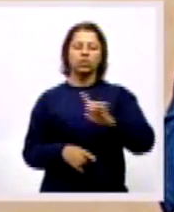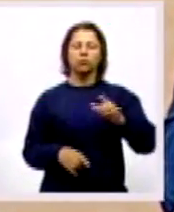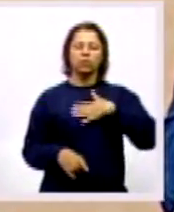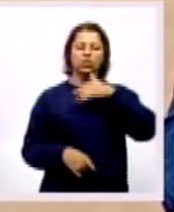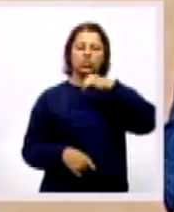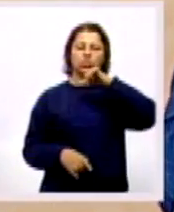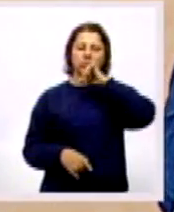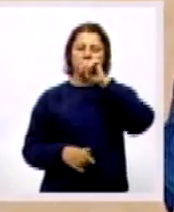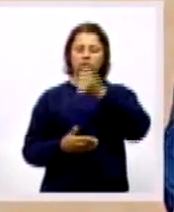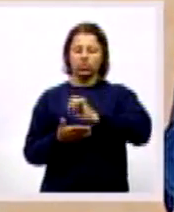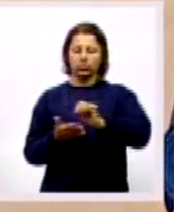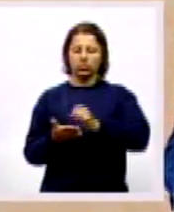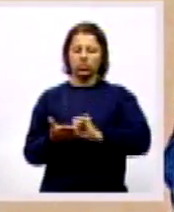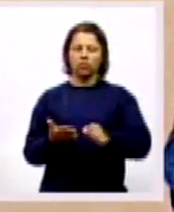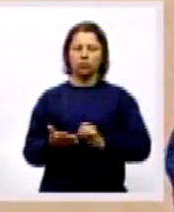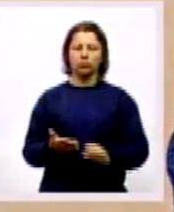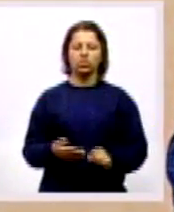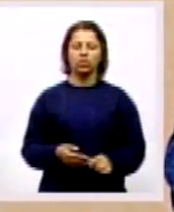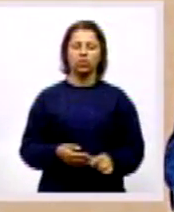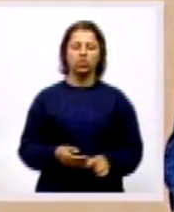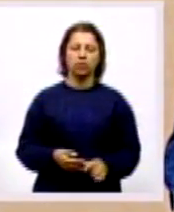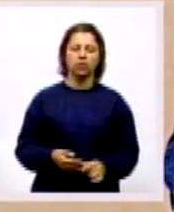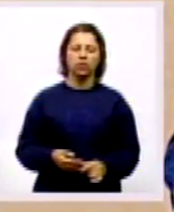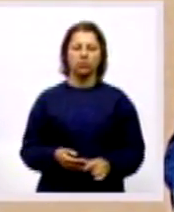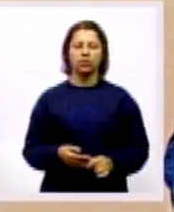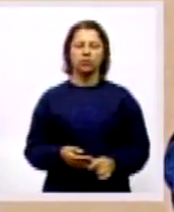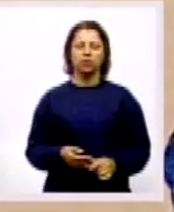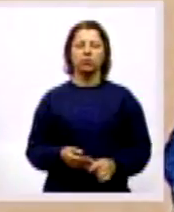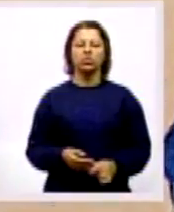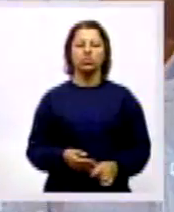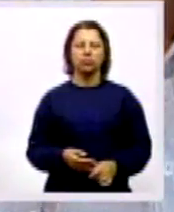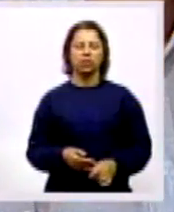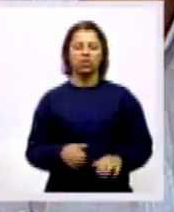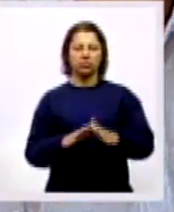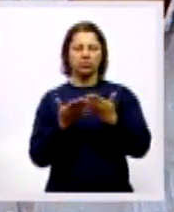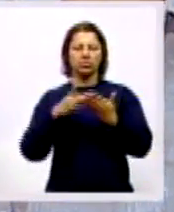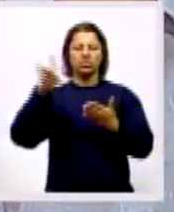notou aqui na minha Bíblia, que a Bíblia nem é dela, não sei o que ela tinha que escrever aqui.